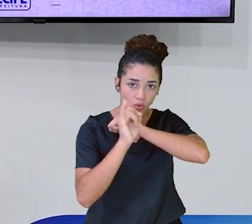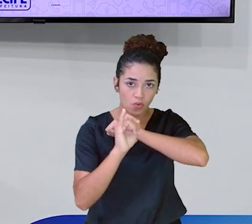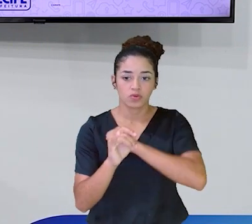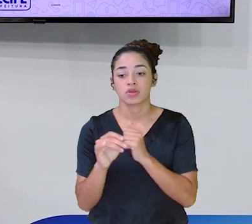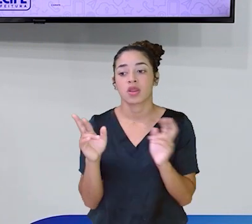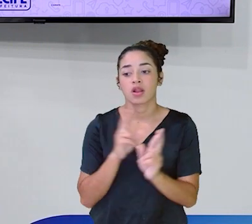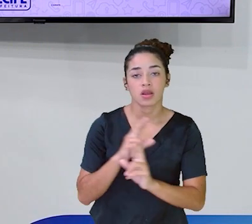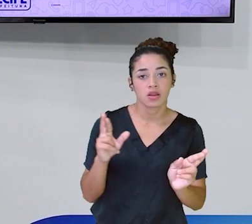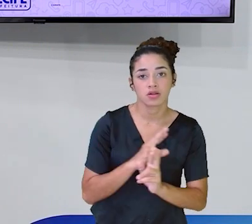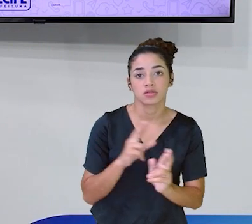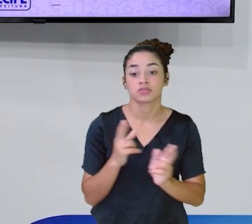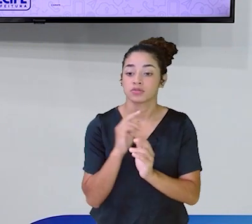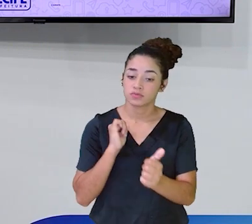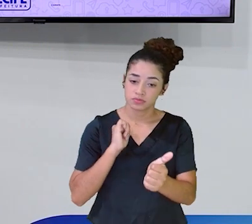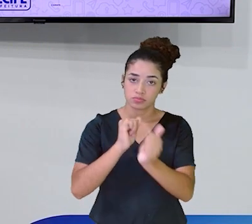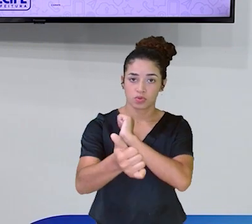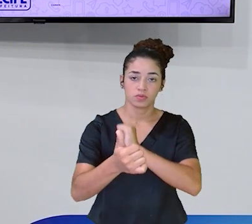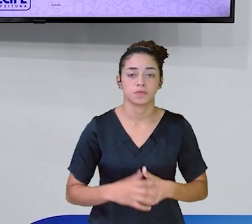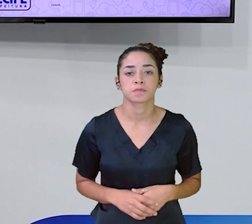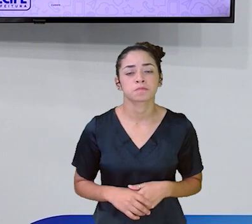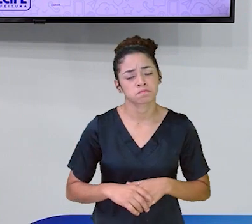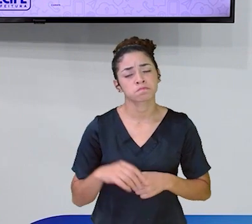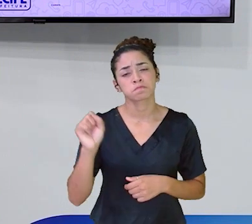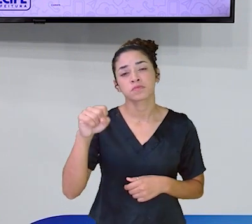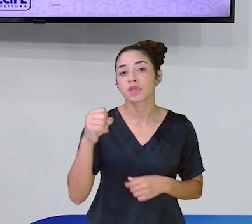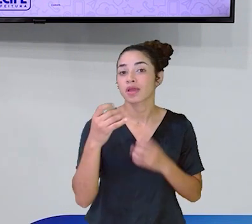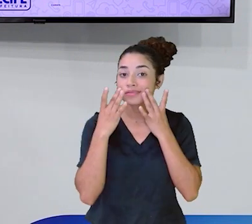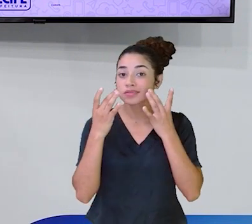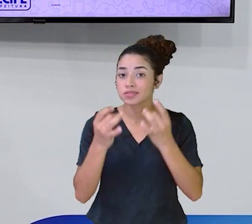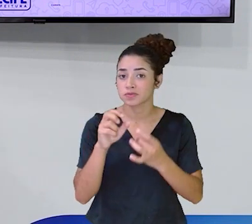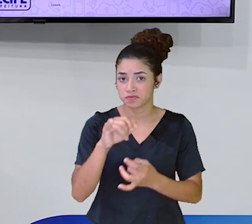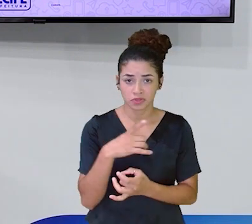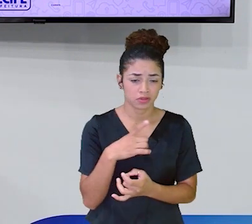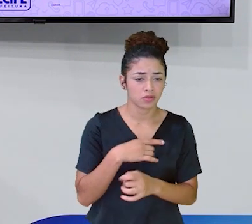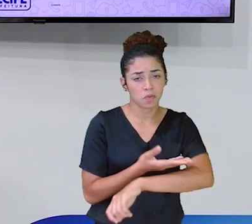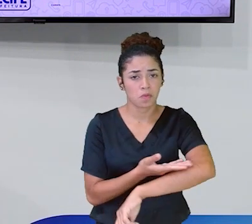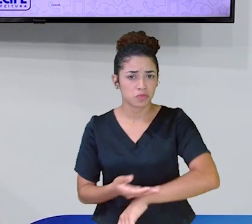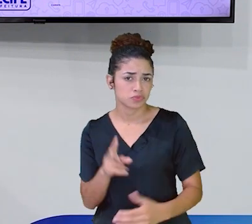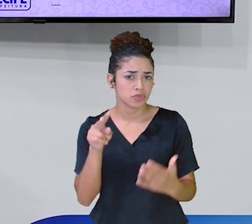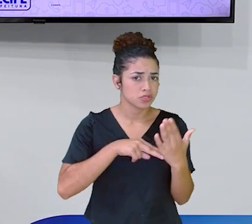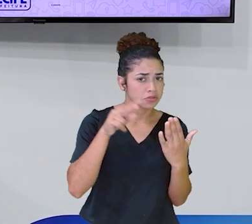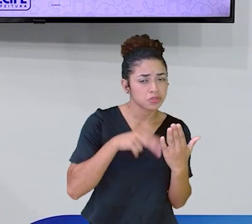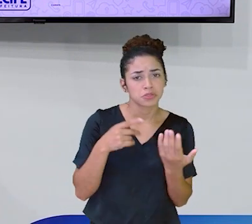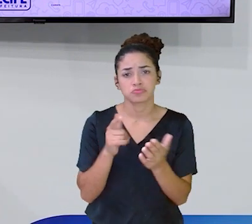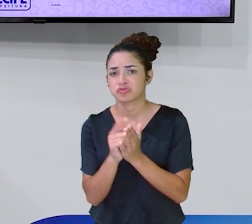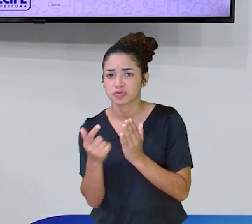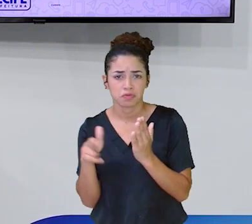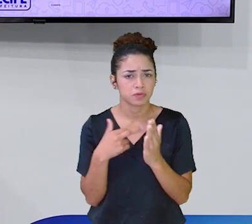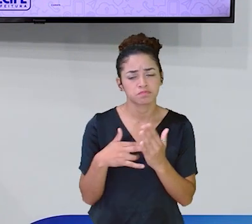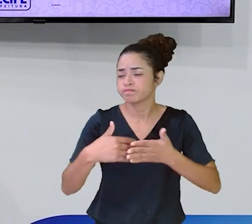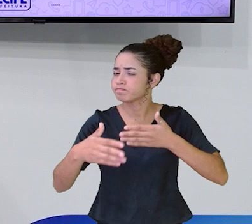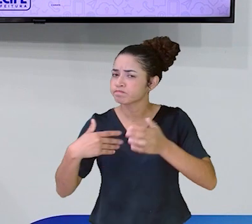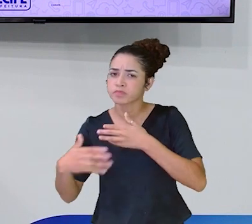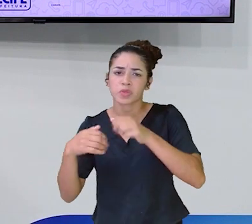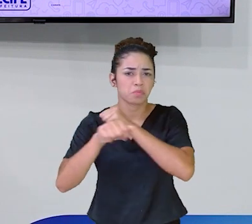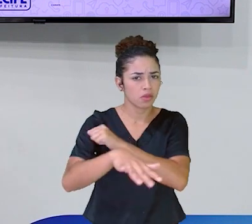em relação ao esporte. Sim, preste atenção aí se você tem esse hábito de ler, de leitura, jornal, revista,